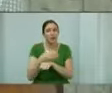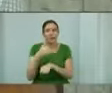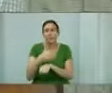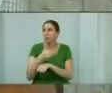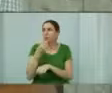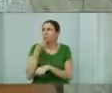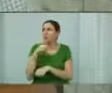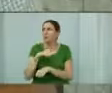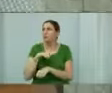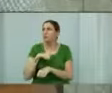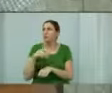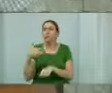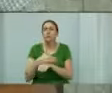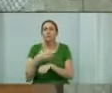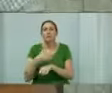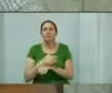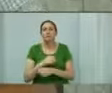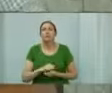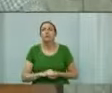Que bom tê-los aqui. Né?